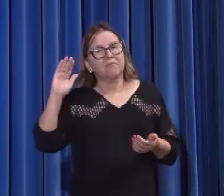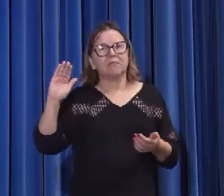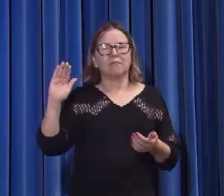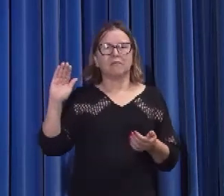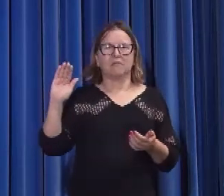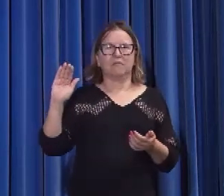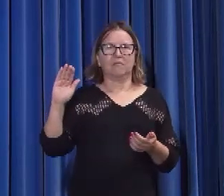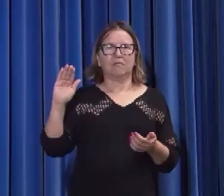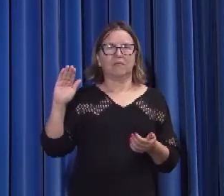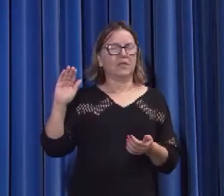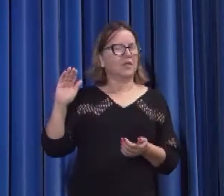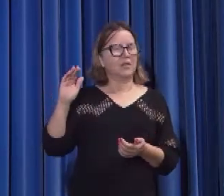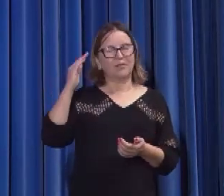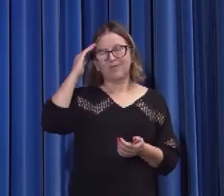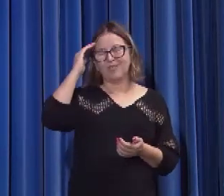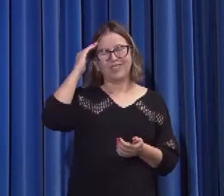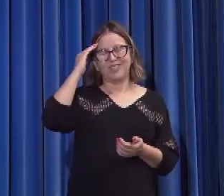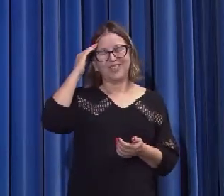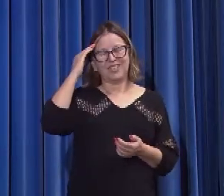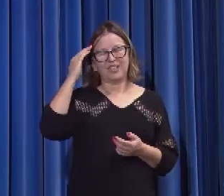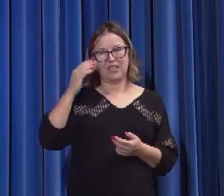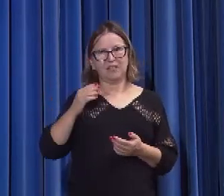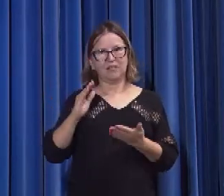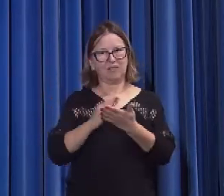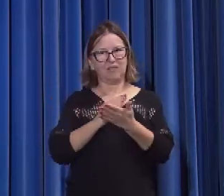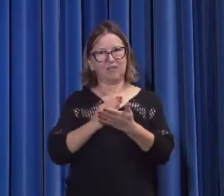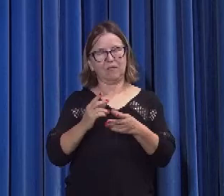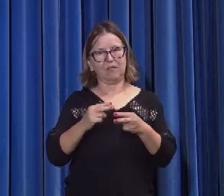Eu não entendo certas coisas.